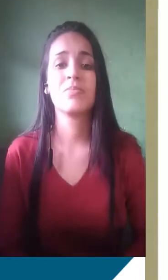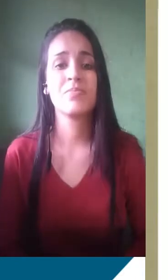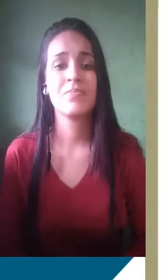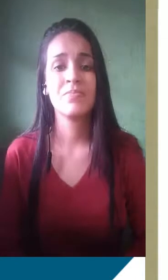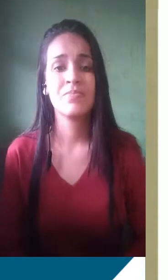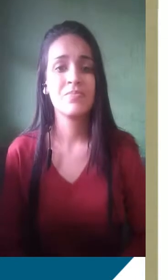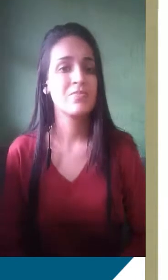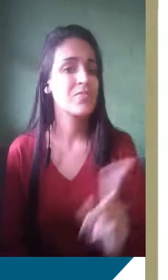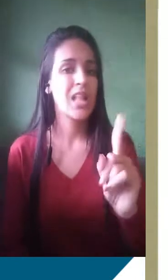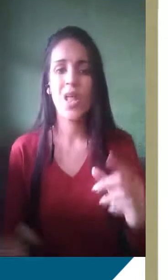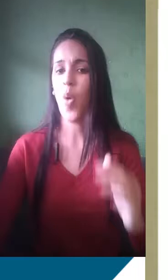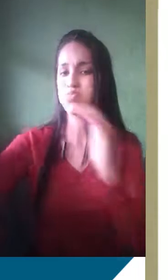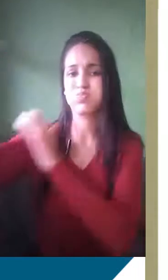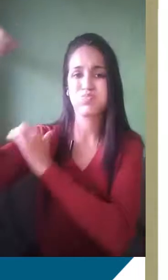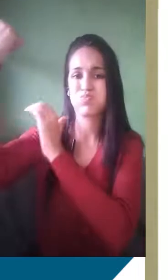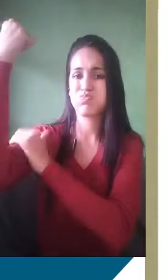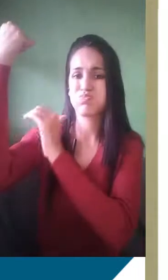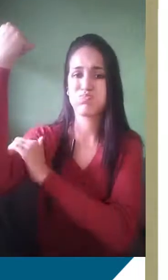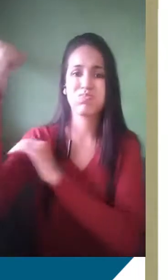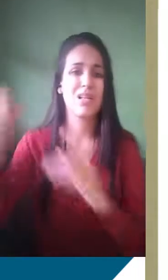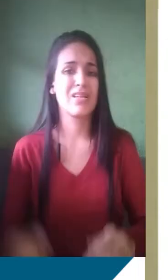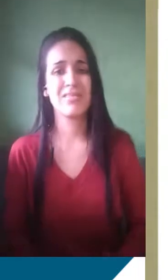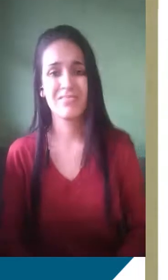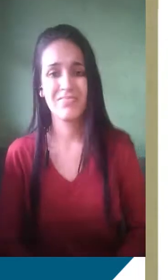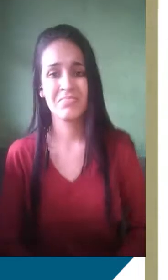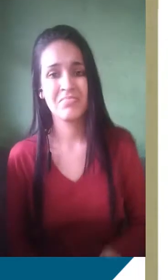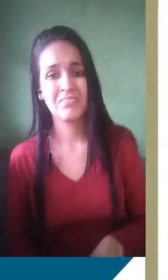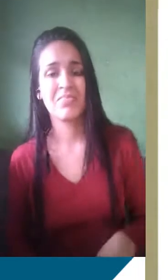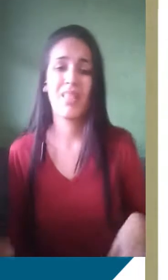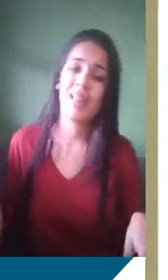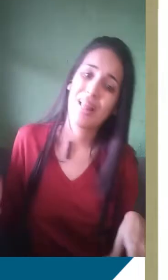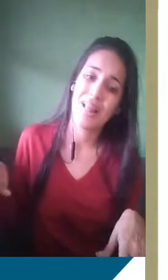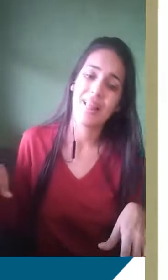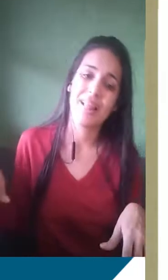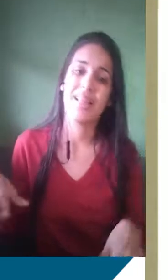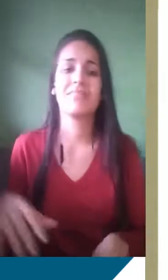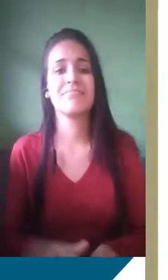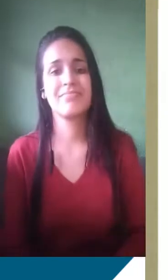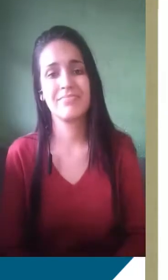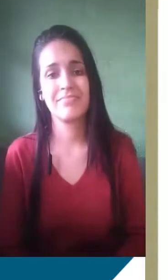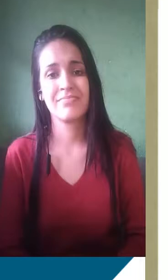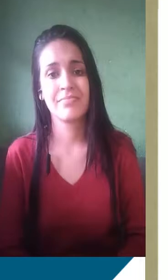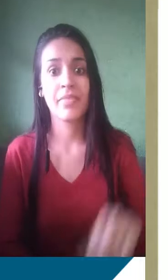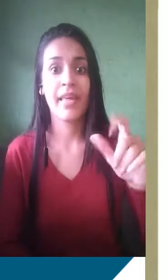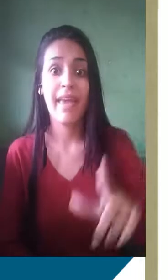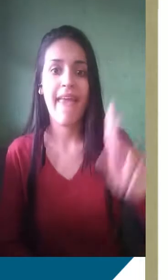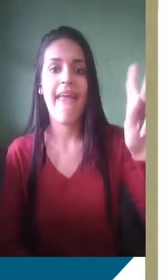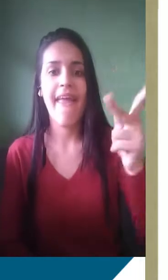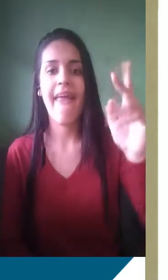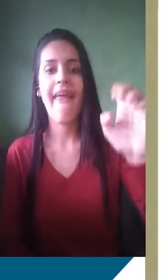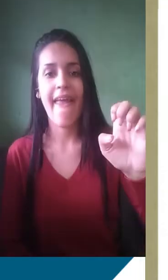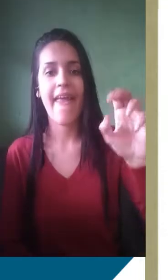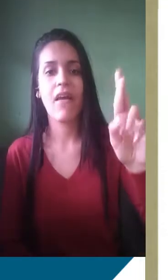das organizações atléticas. É desgracioso, desengonçado, torto. Hércules